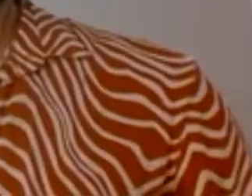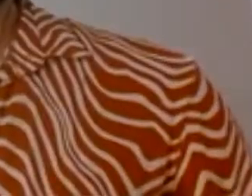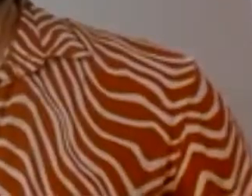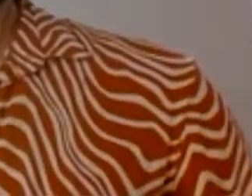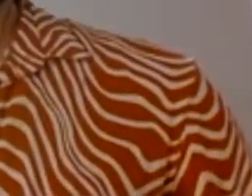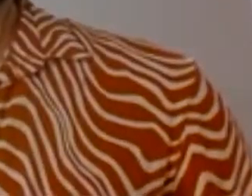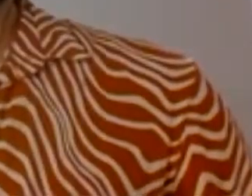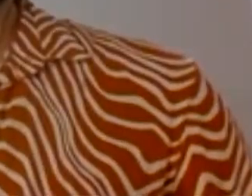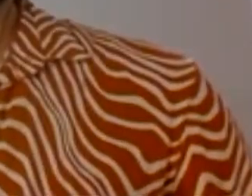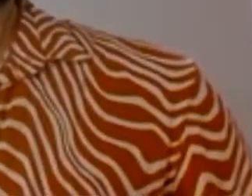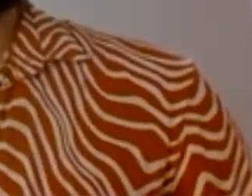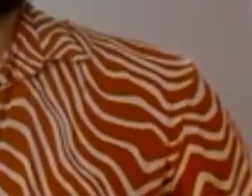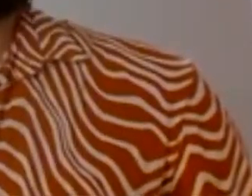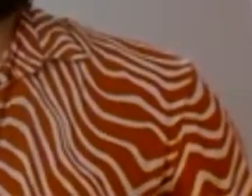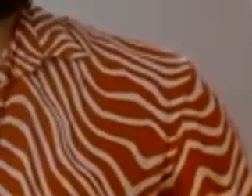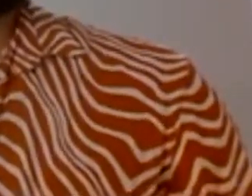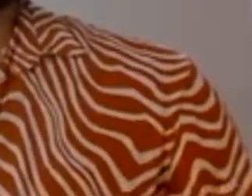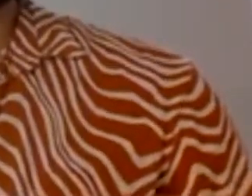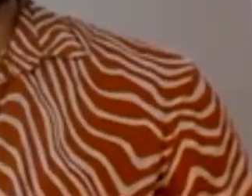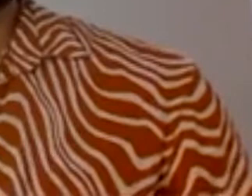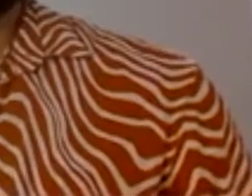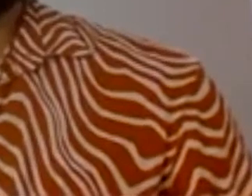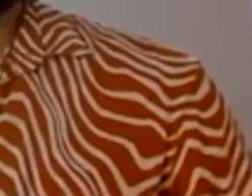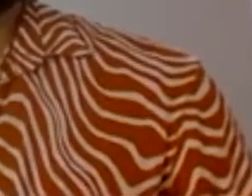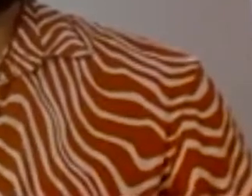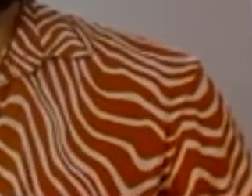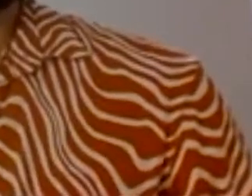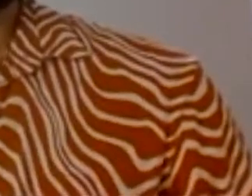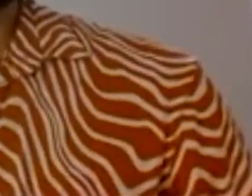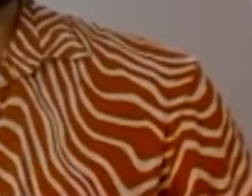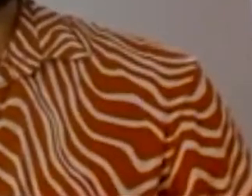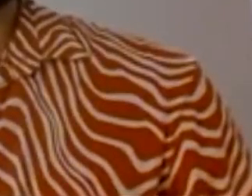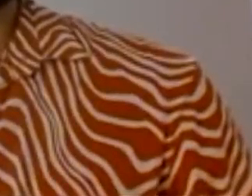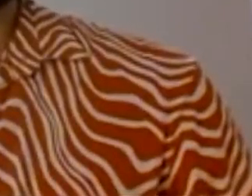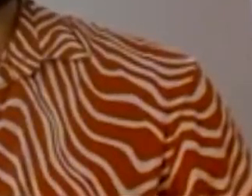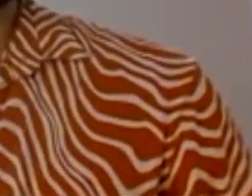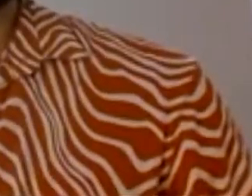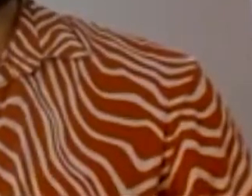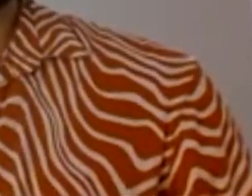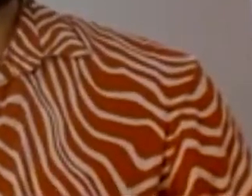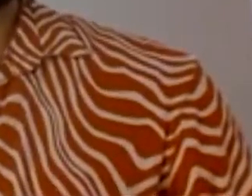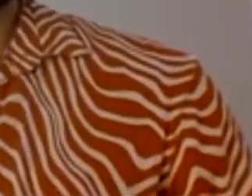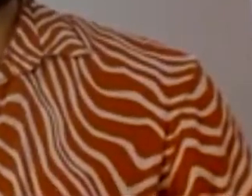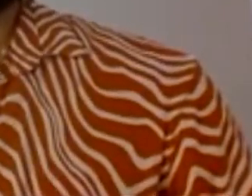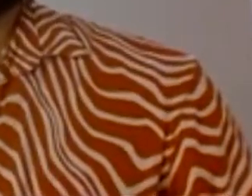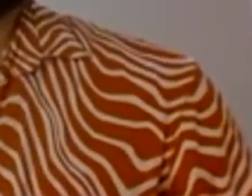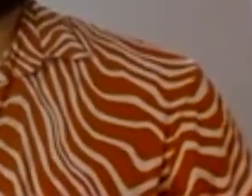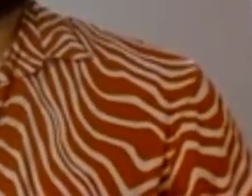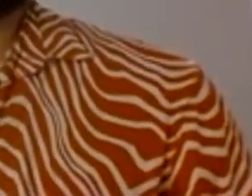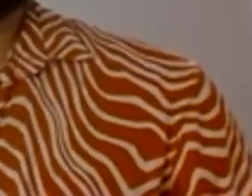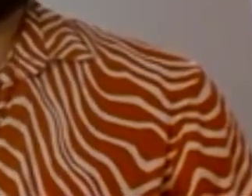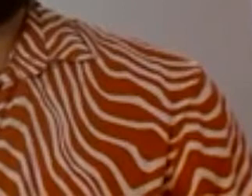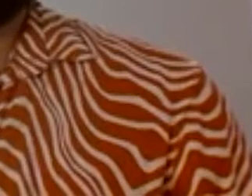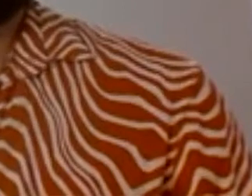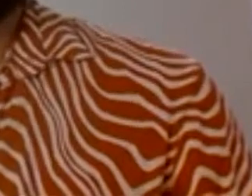Bom, o ciclo de conversas Design é Processo é uma ação educativa desenvolvida pelo 4º Prêmio de Design Instituto Tomiotaki e Leroy